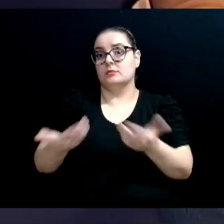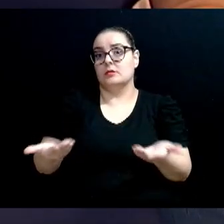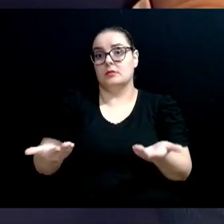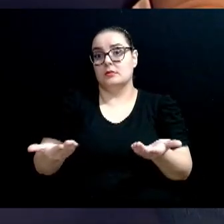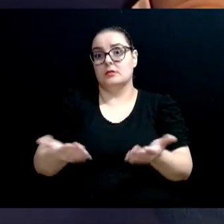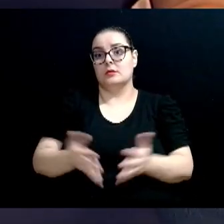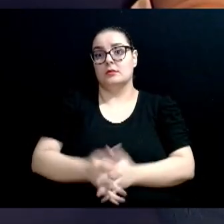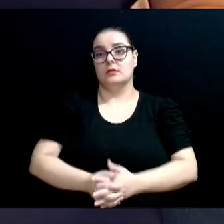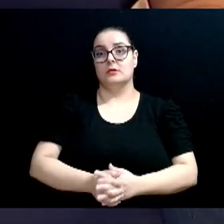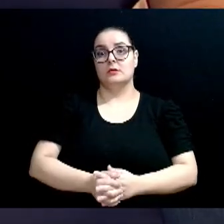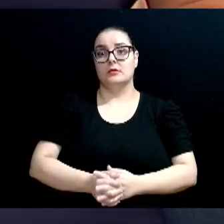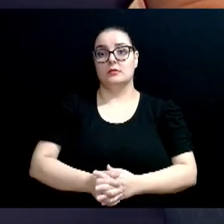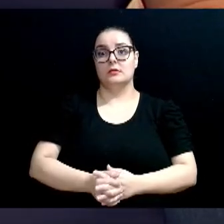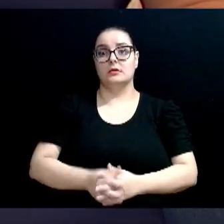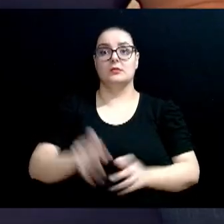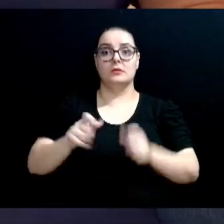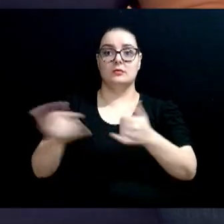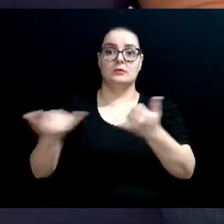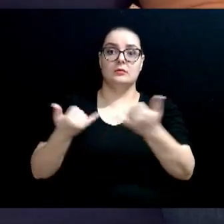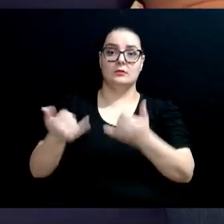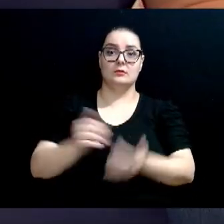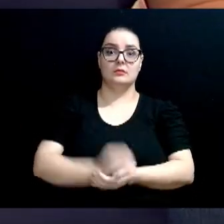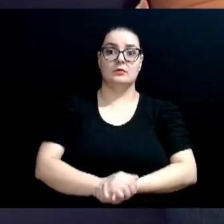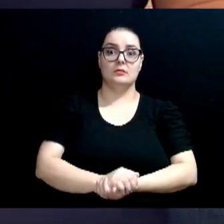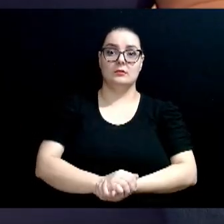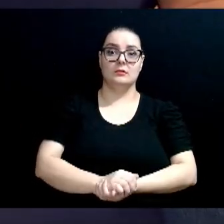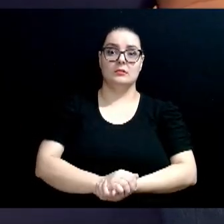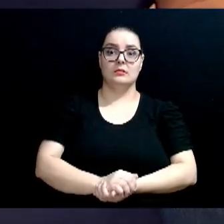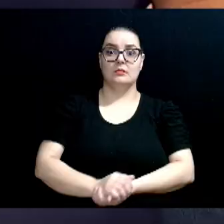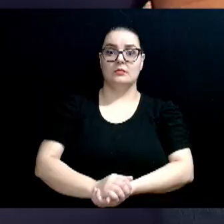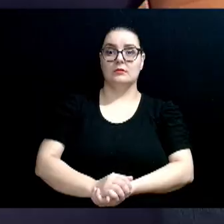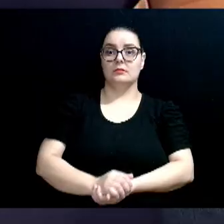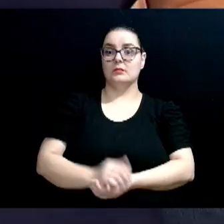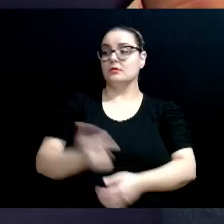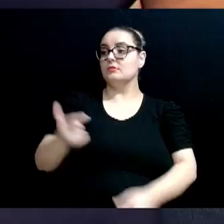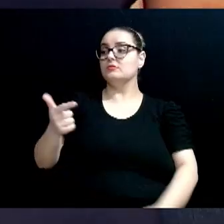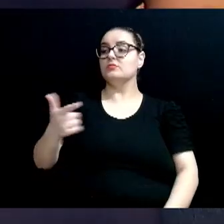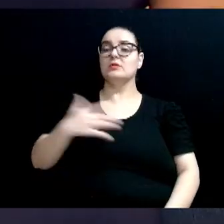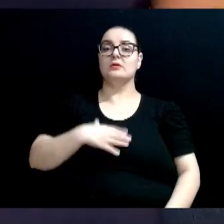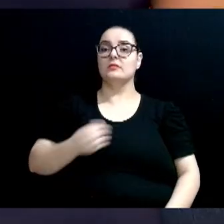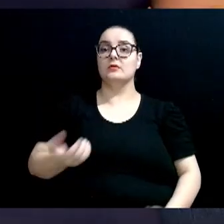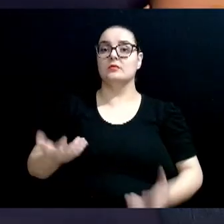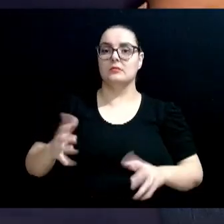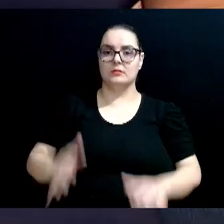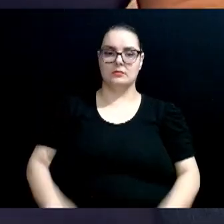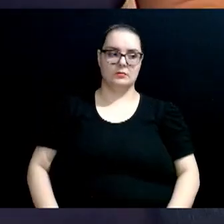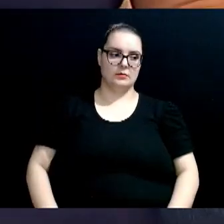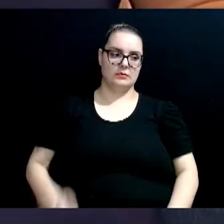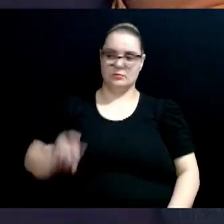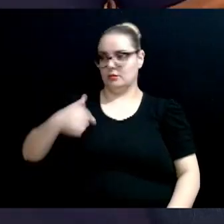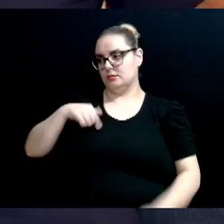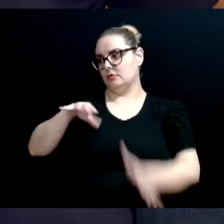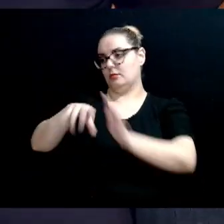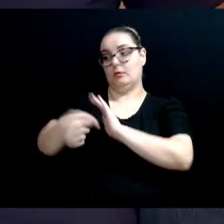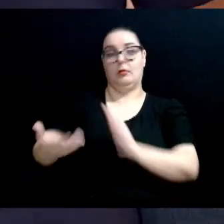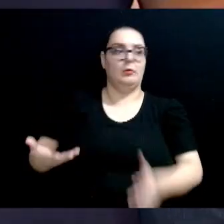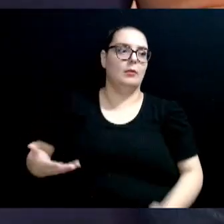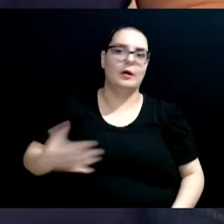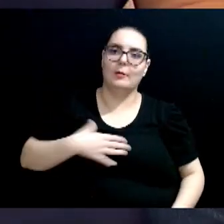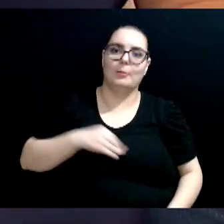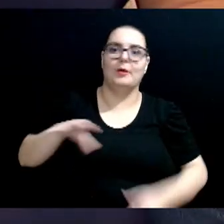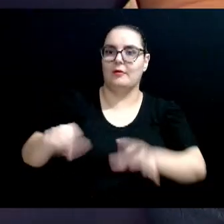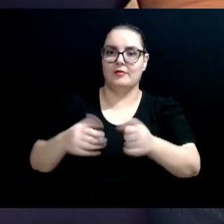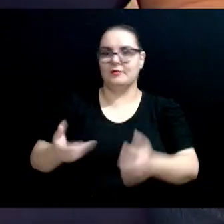gente também que disse pra mim assim, você não tem filhos porque você não quer. A menos que eu roube de alguém uma